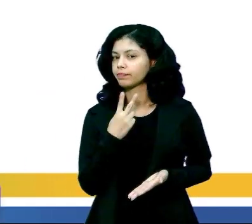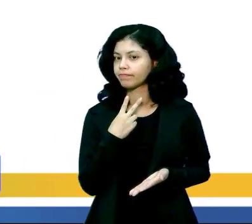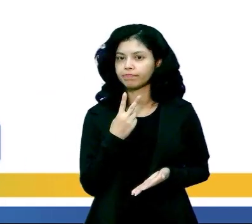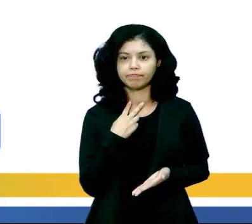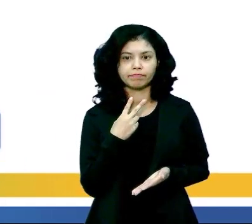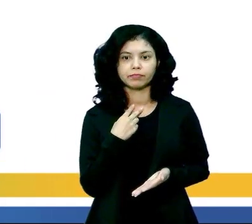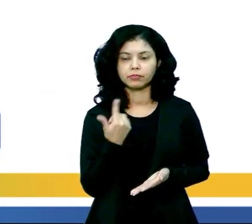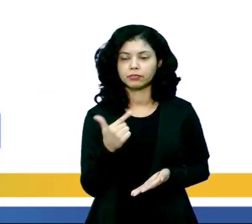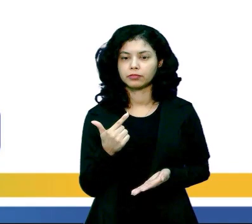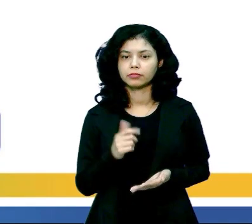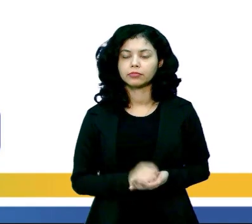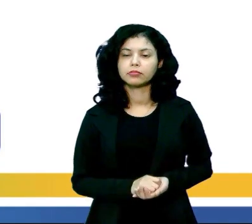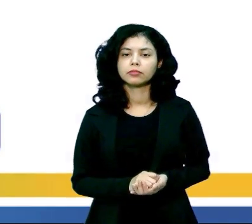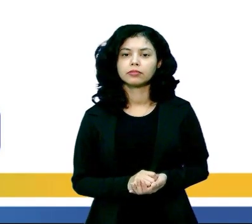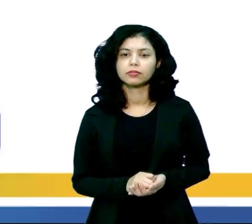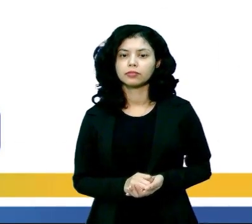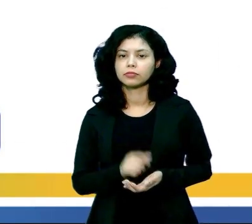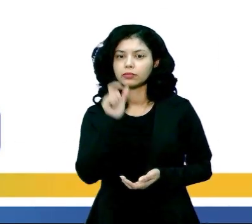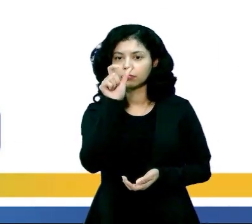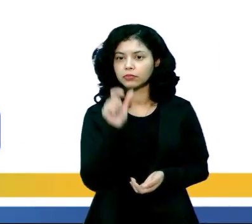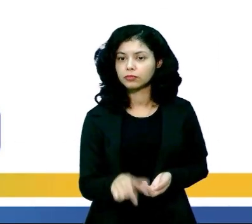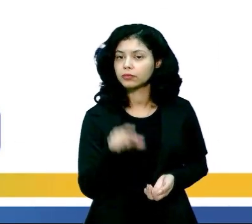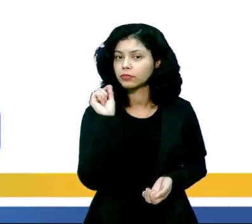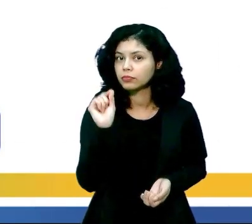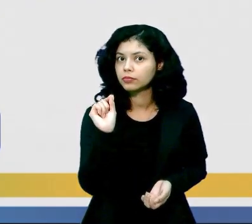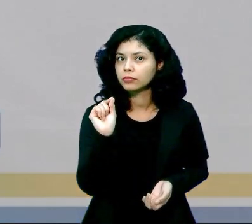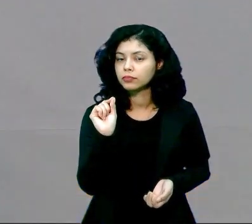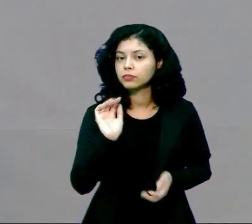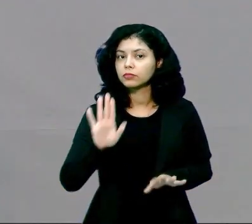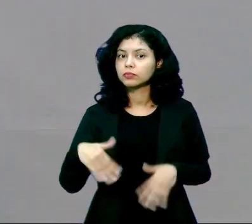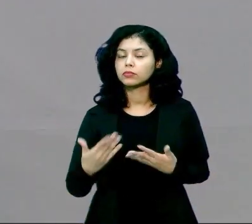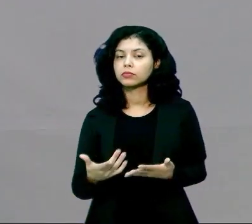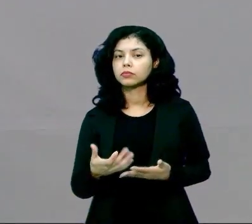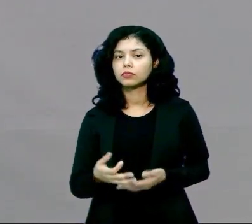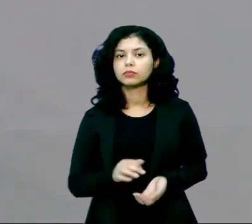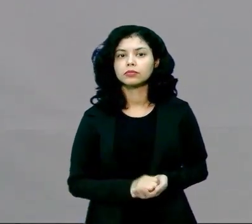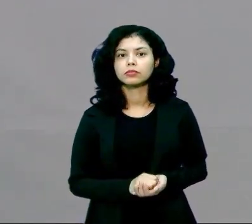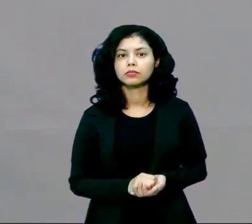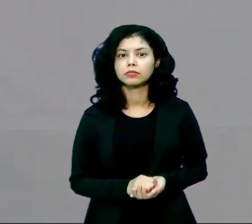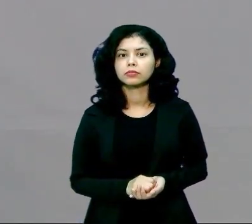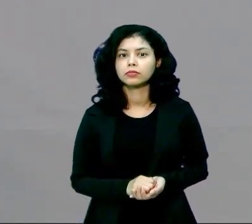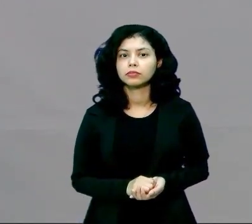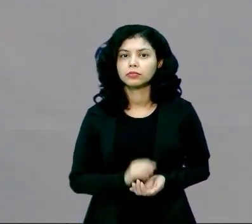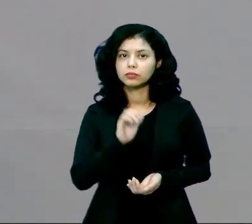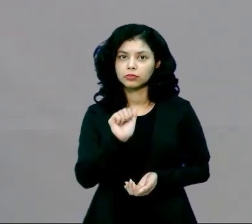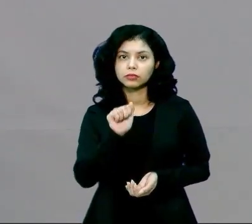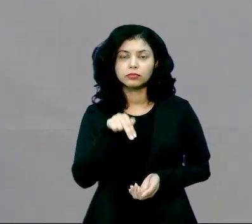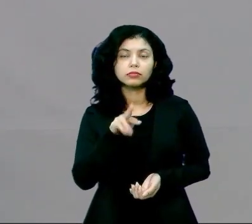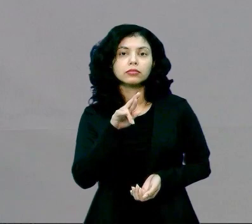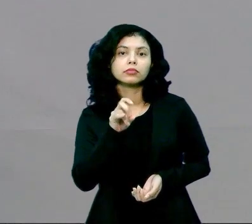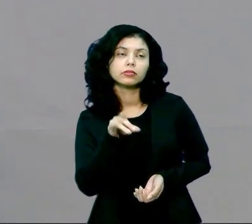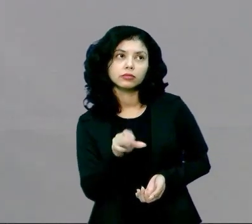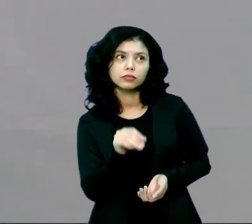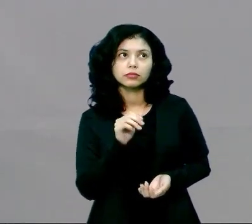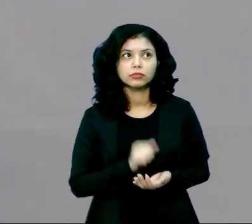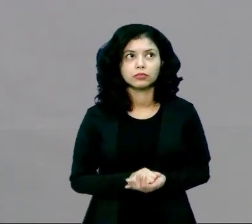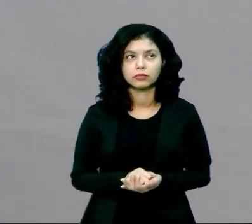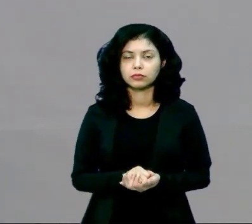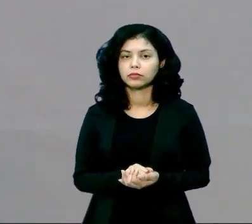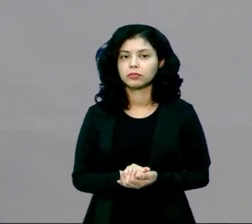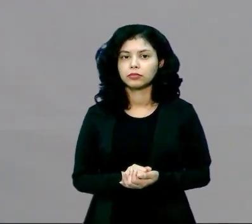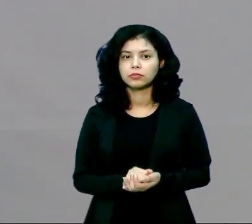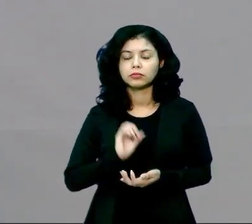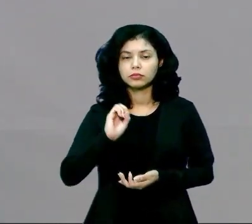pode deixar de ter, né, o principal. Qual o principal? O enredo, né? O